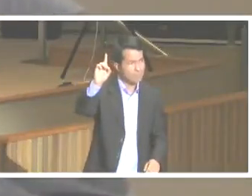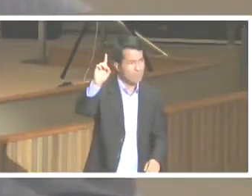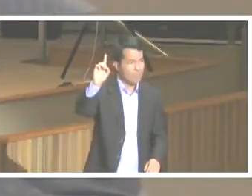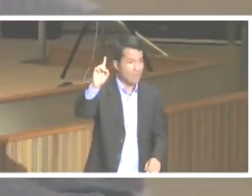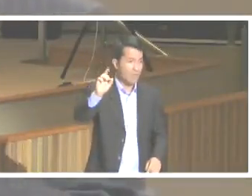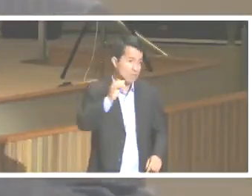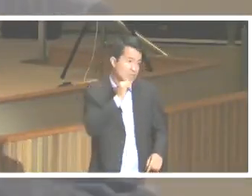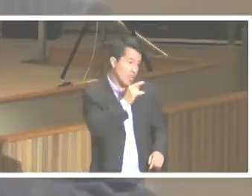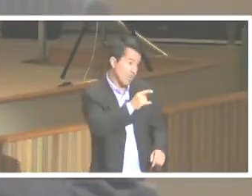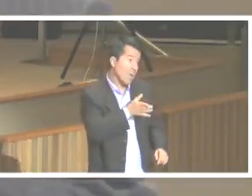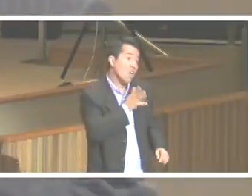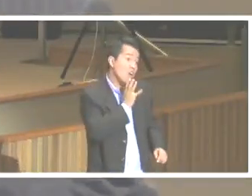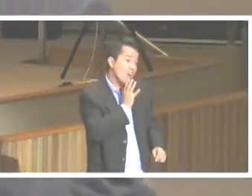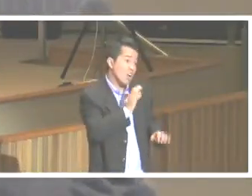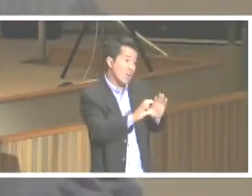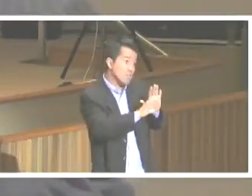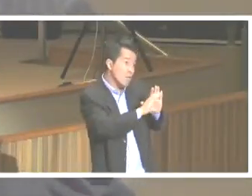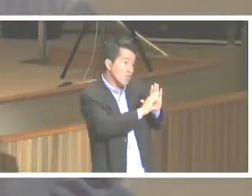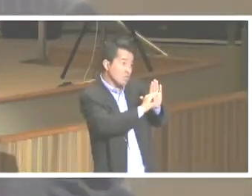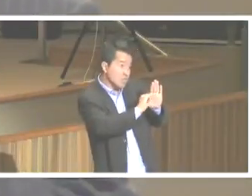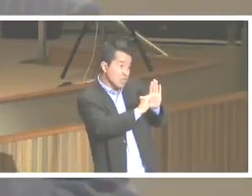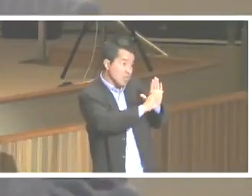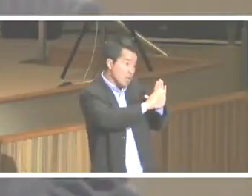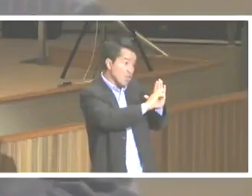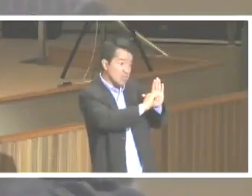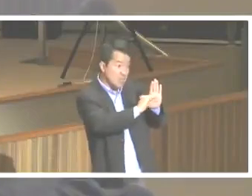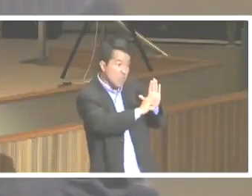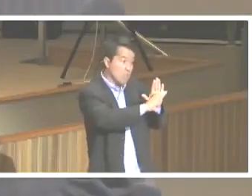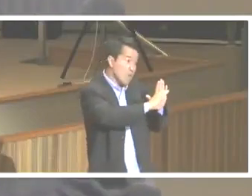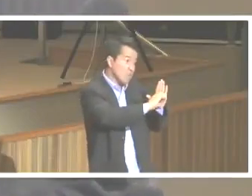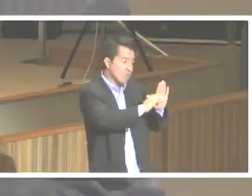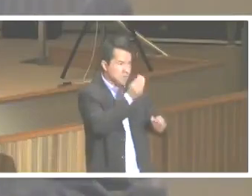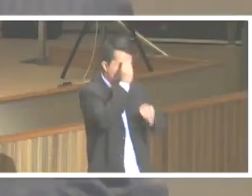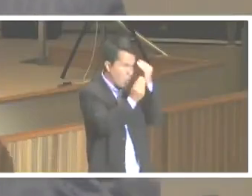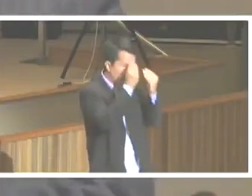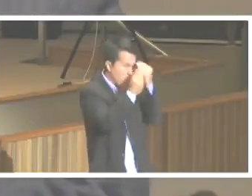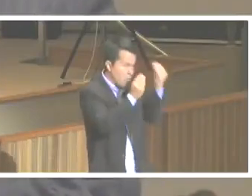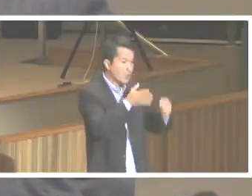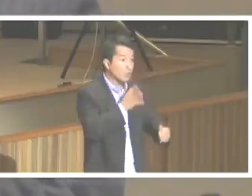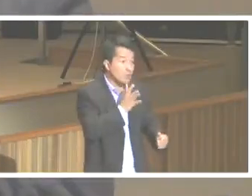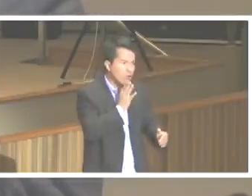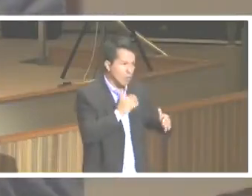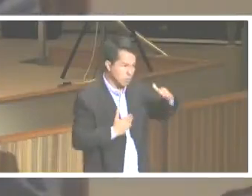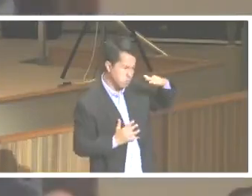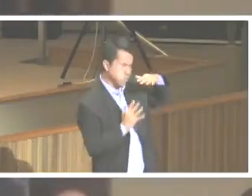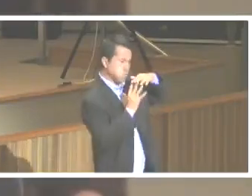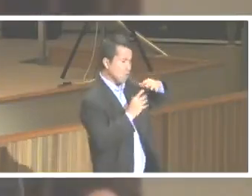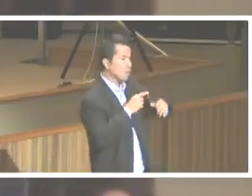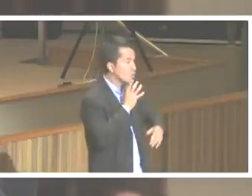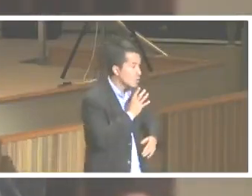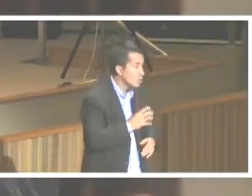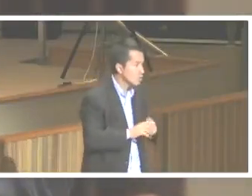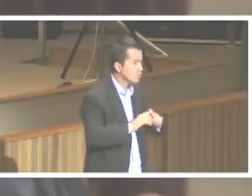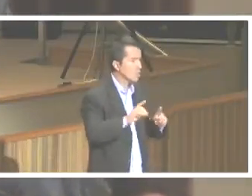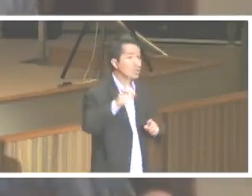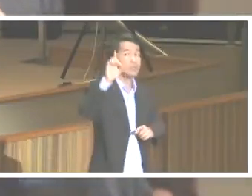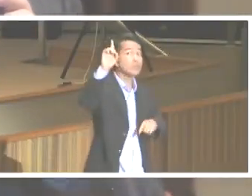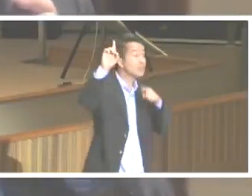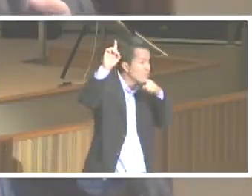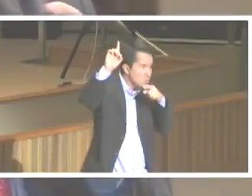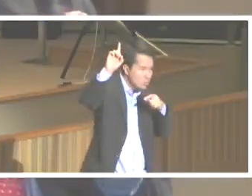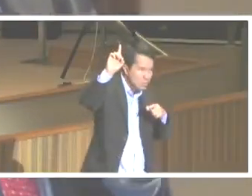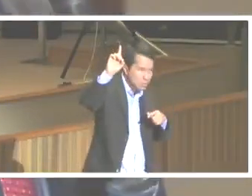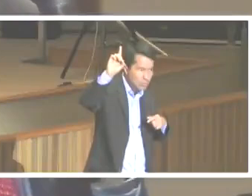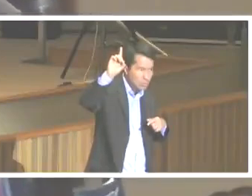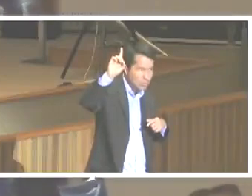apostólico se deus não foram todo poderoso na tua vida eu me lembro de um psicanalista